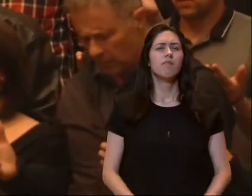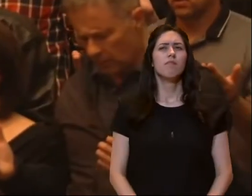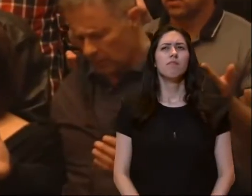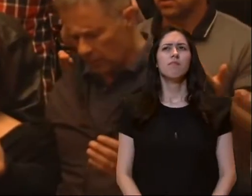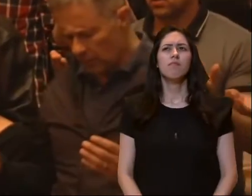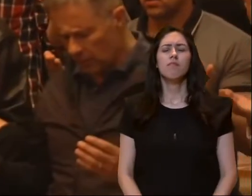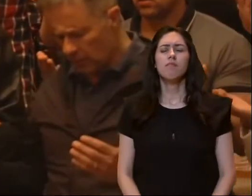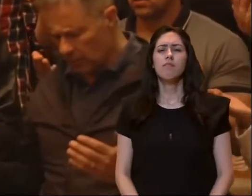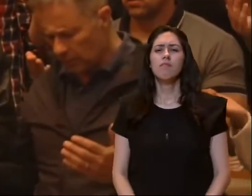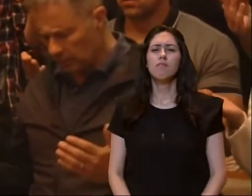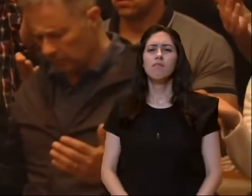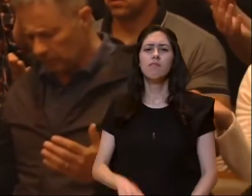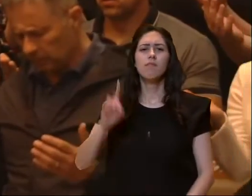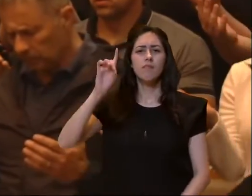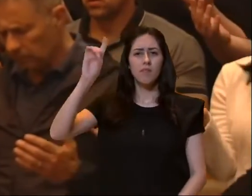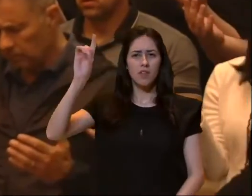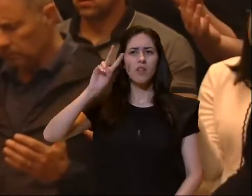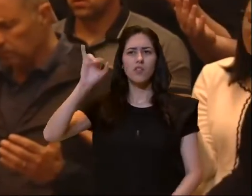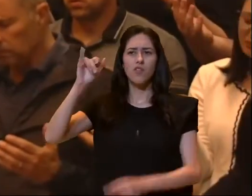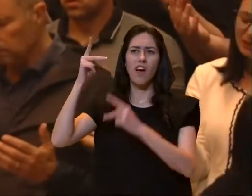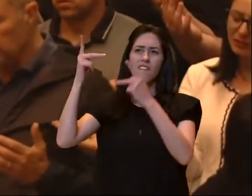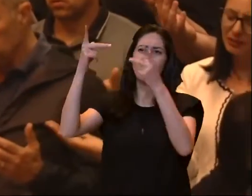Deus vai te visitar.